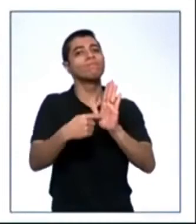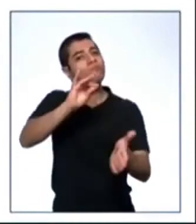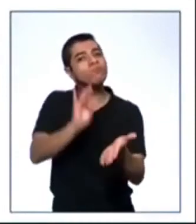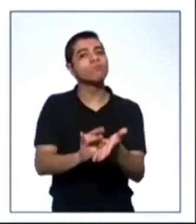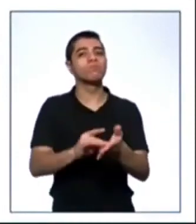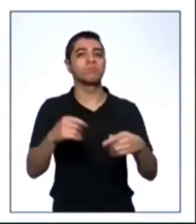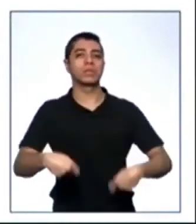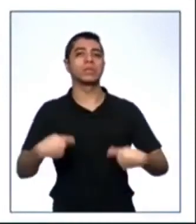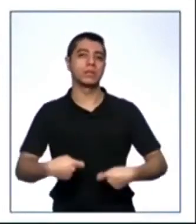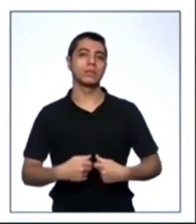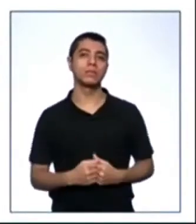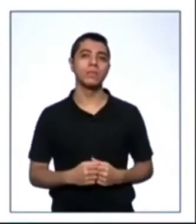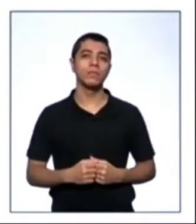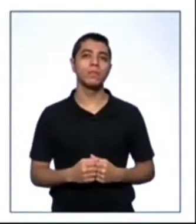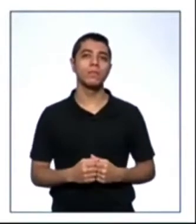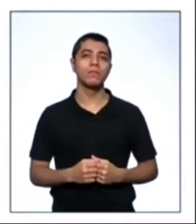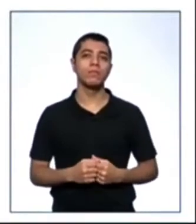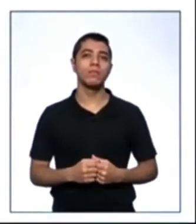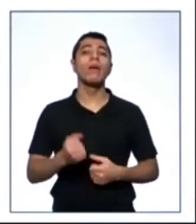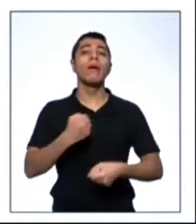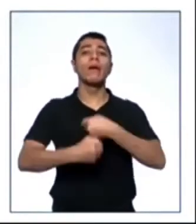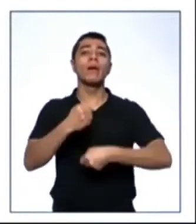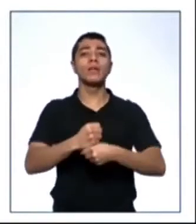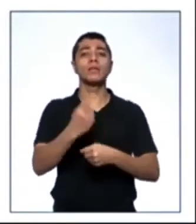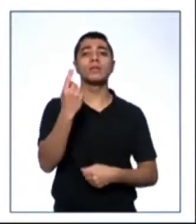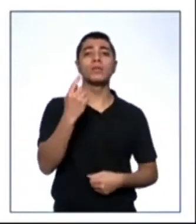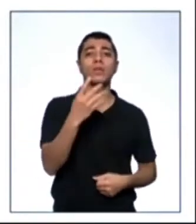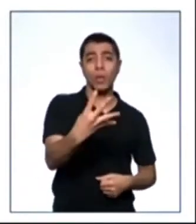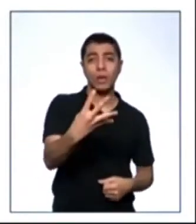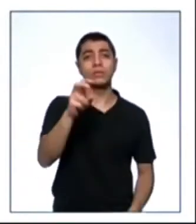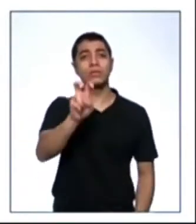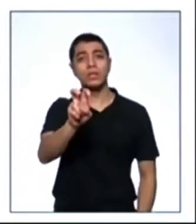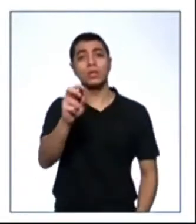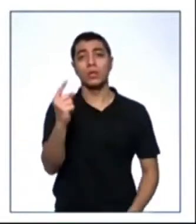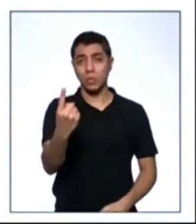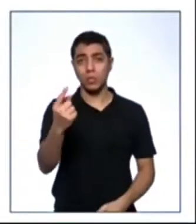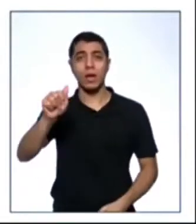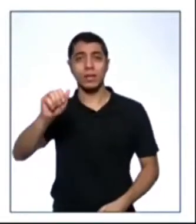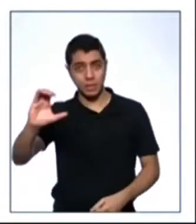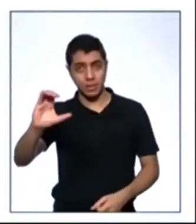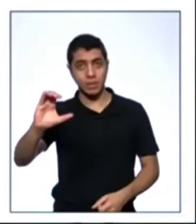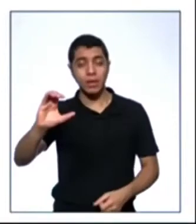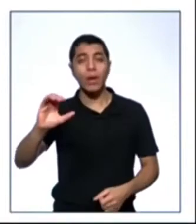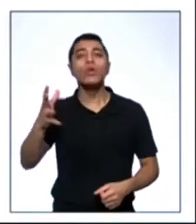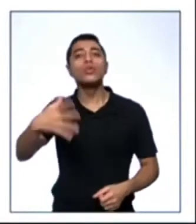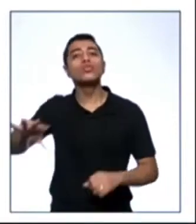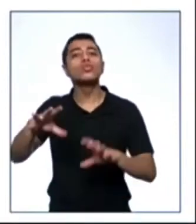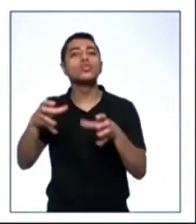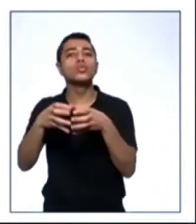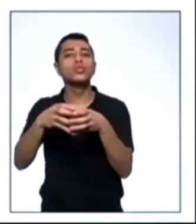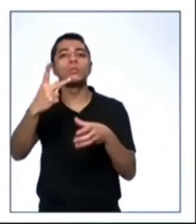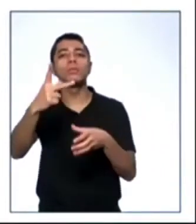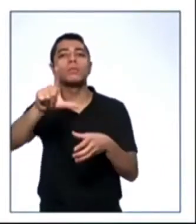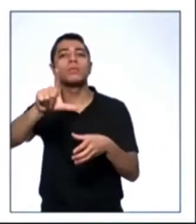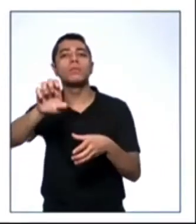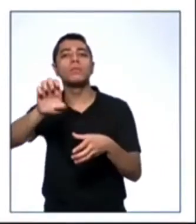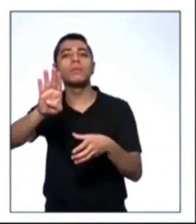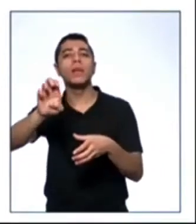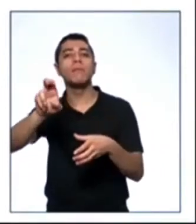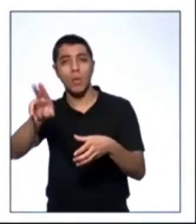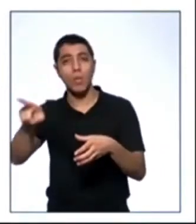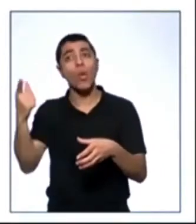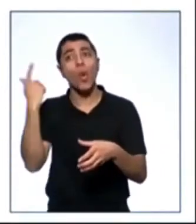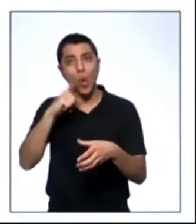Em 451, porém, antes de Cristo, os plebeus conseguiram eleger uma comissão de 10 pessoas, os